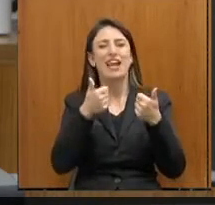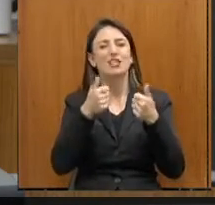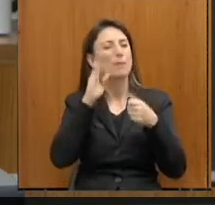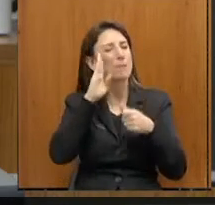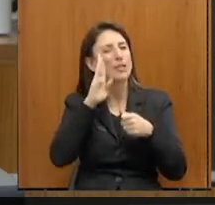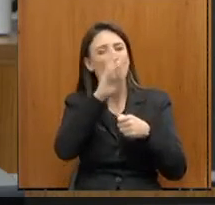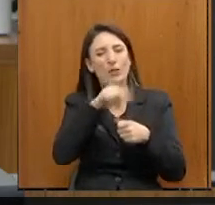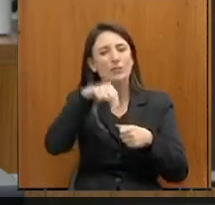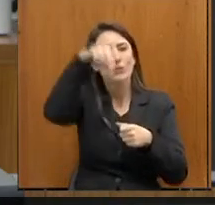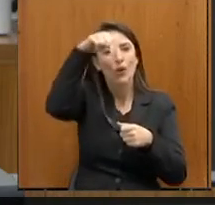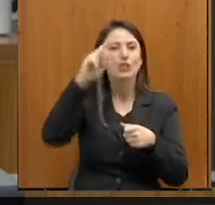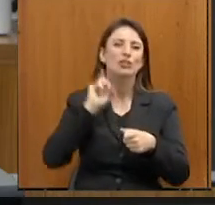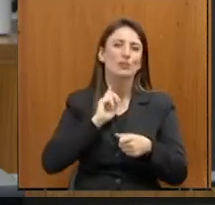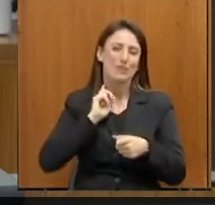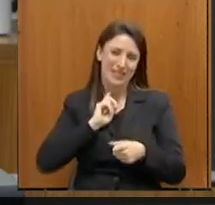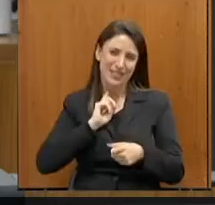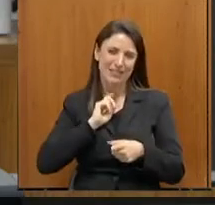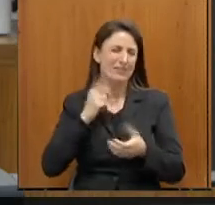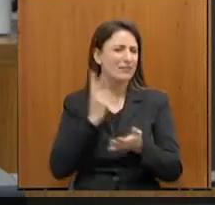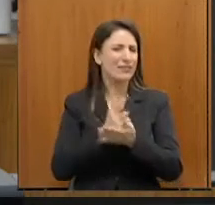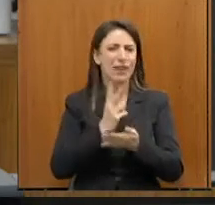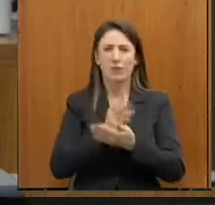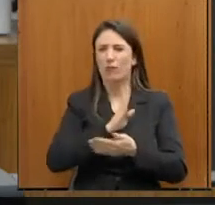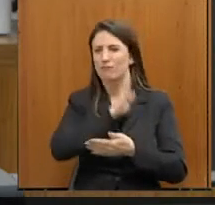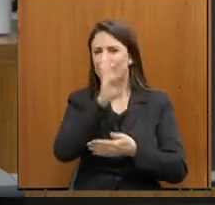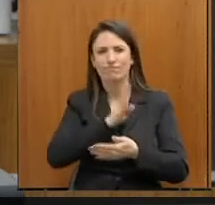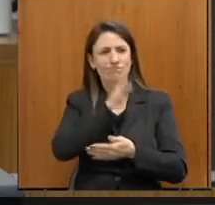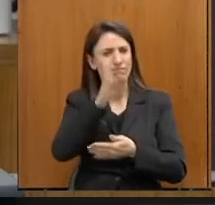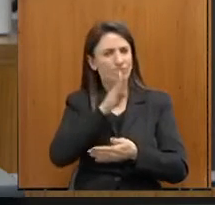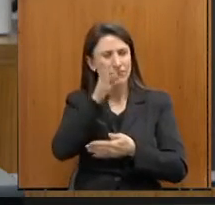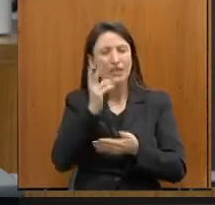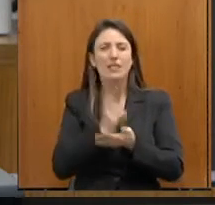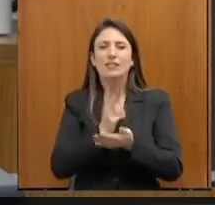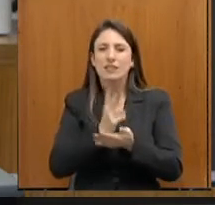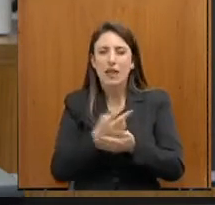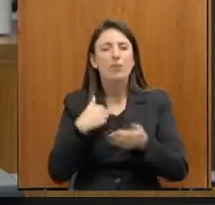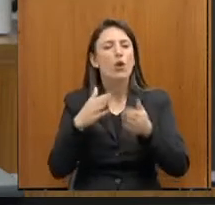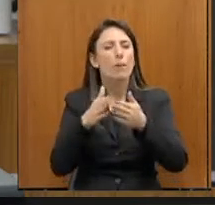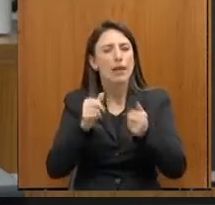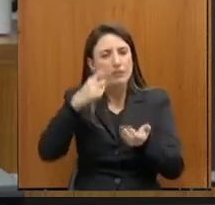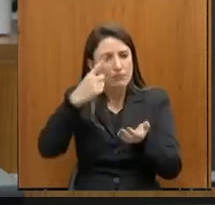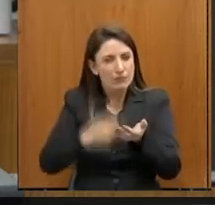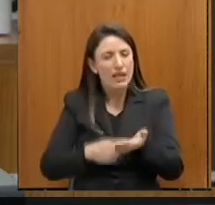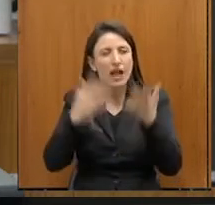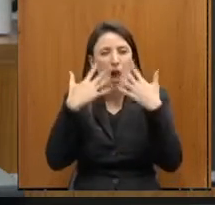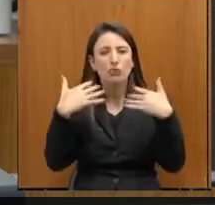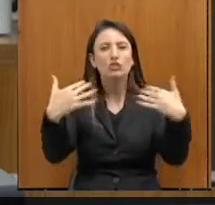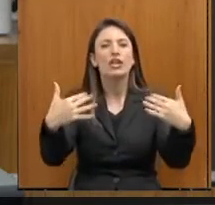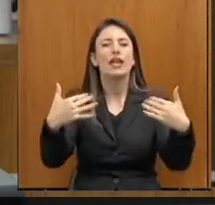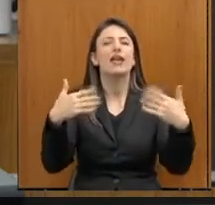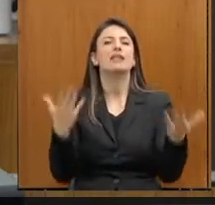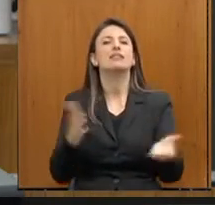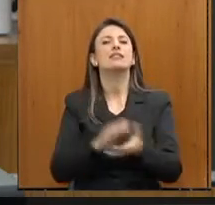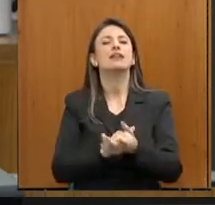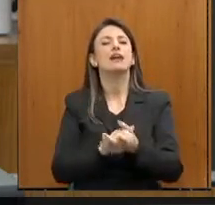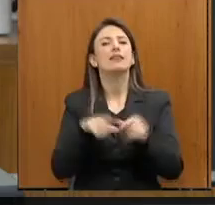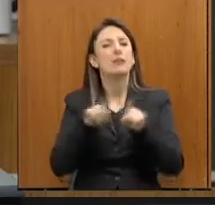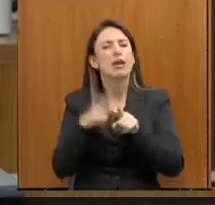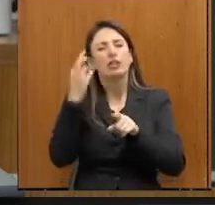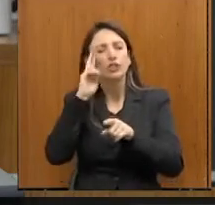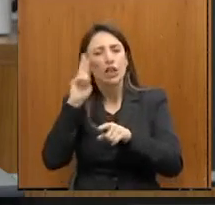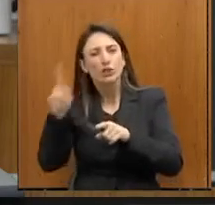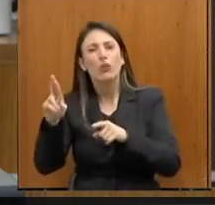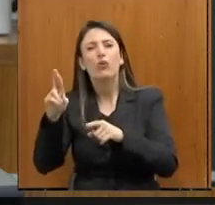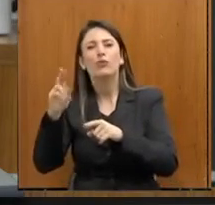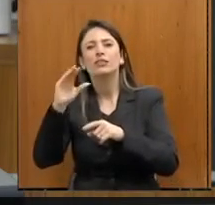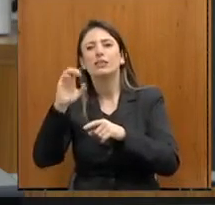e eu tenho ido lá sempre né pedir audiência o senhor né Aos diretores da Cemig